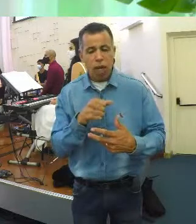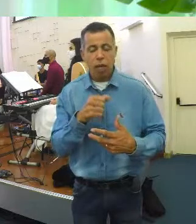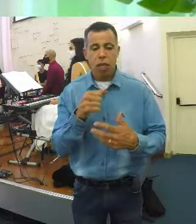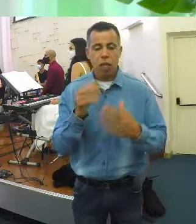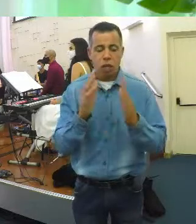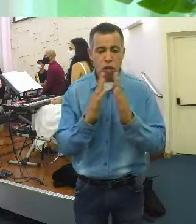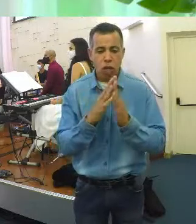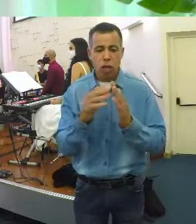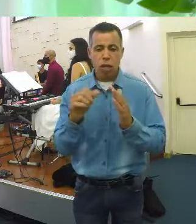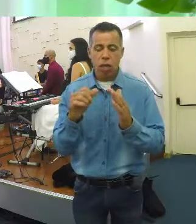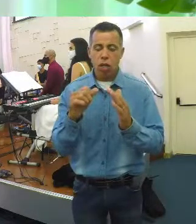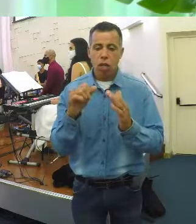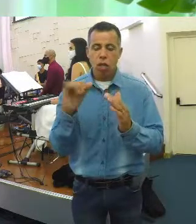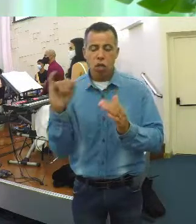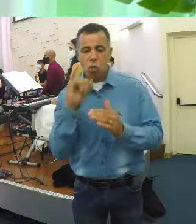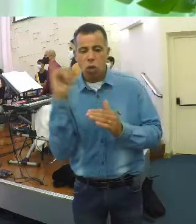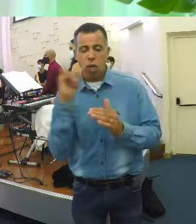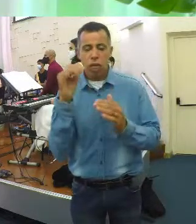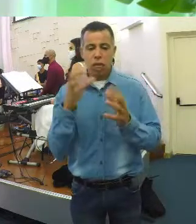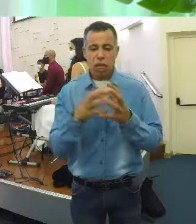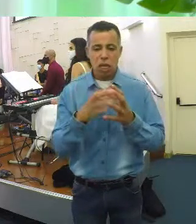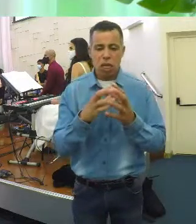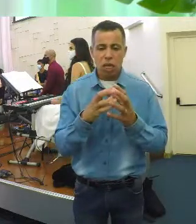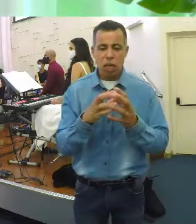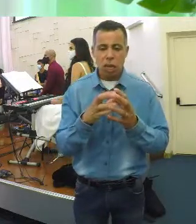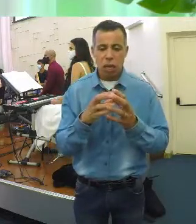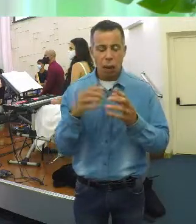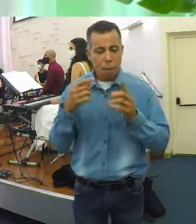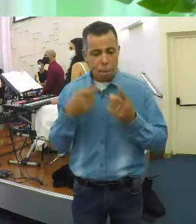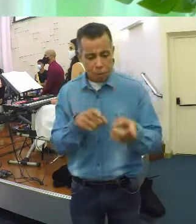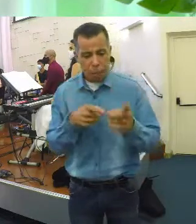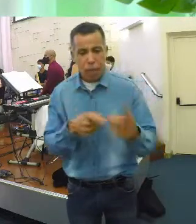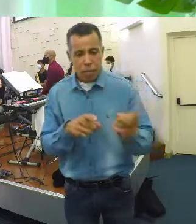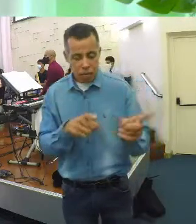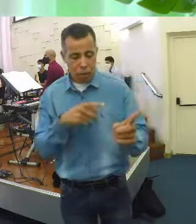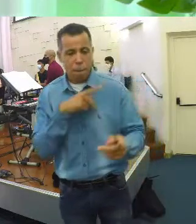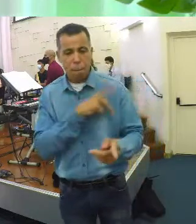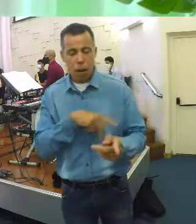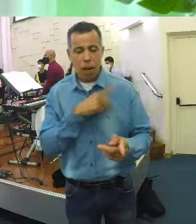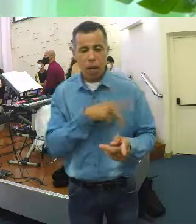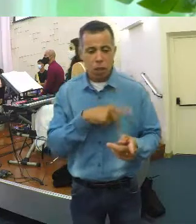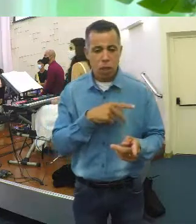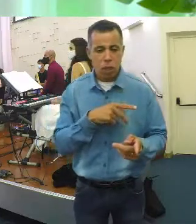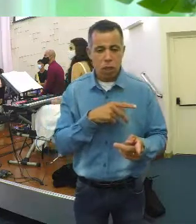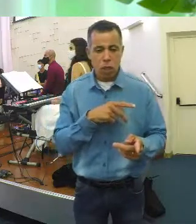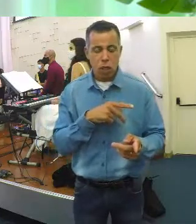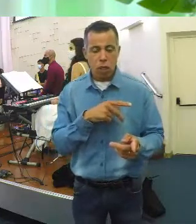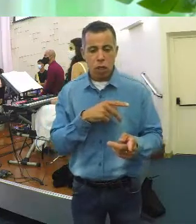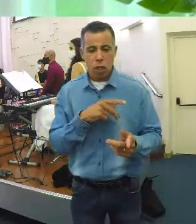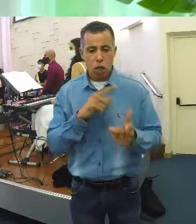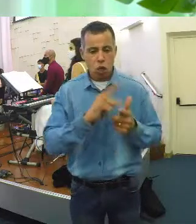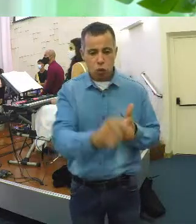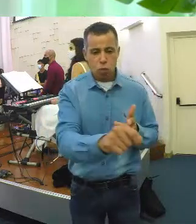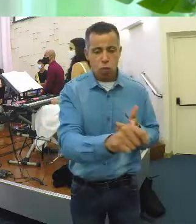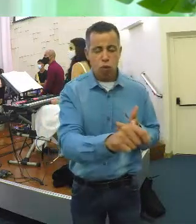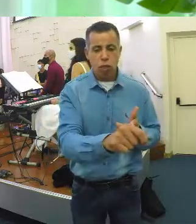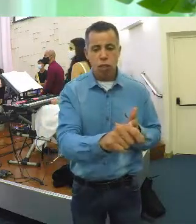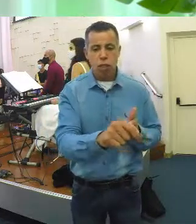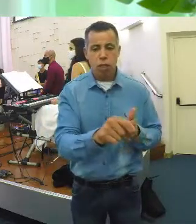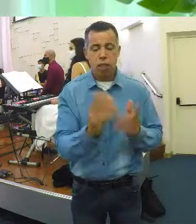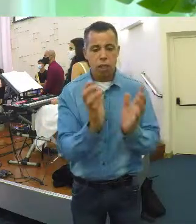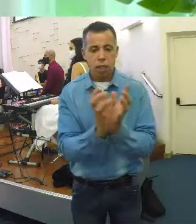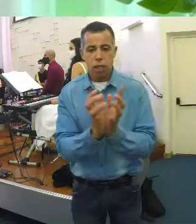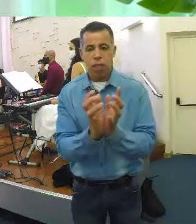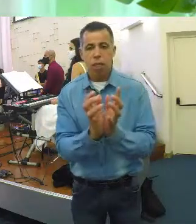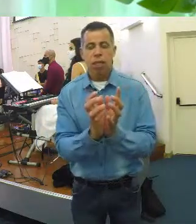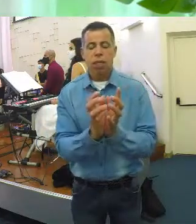principais da cidade levantaram perseguição contra Paulo e Barnabé, expulsando-os do seu território. E